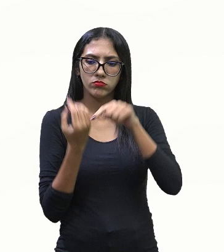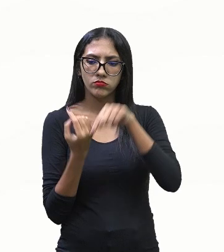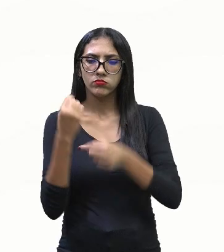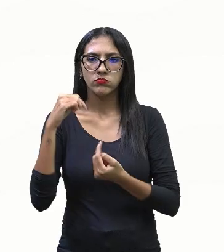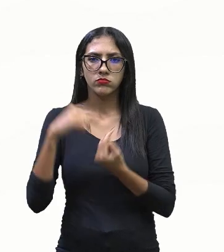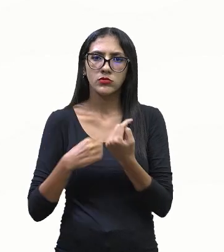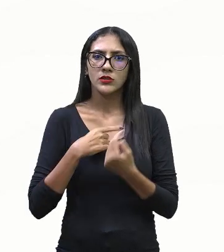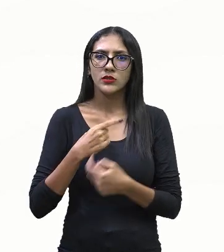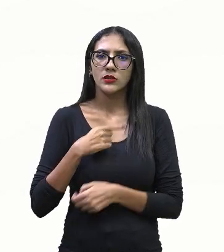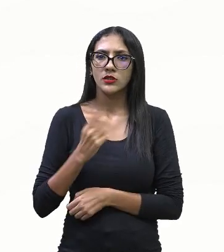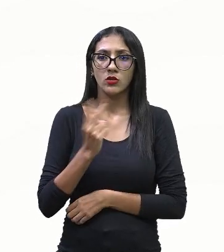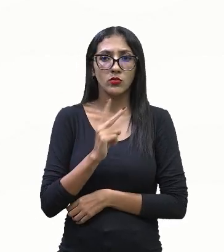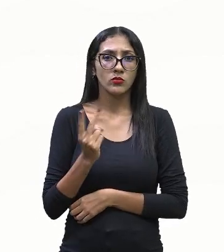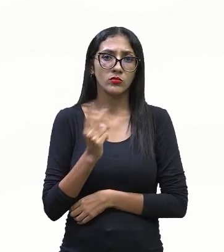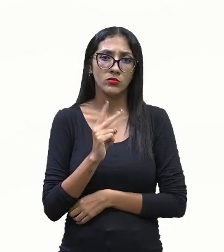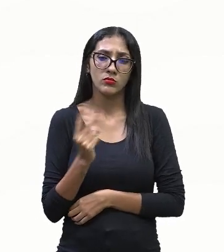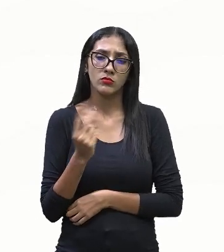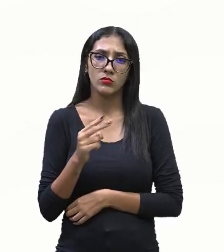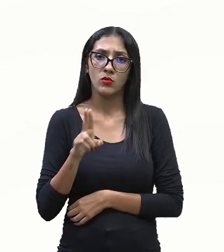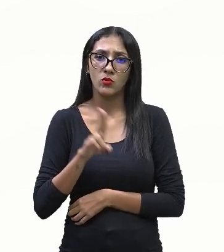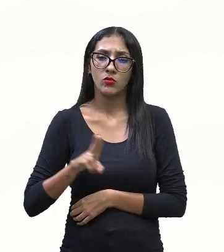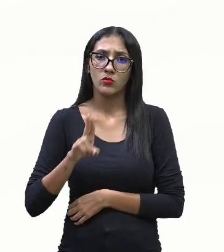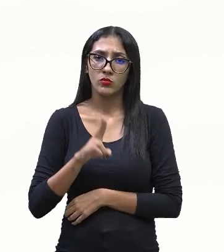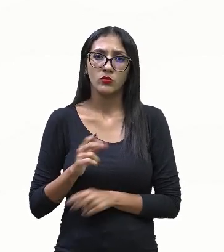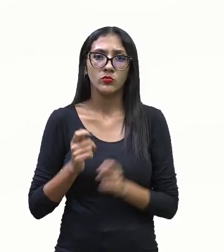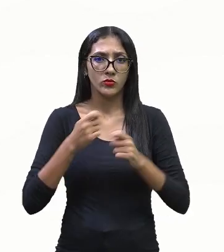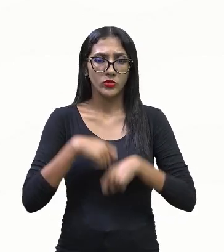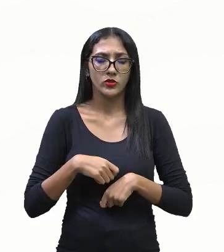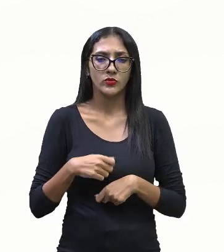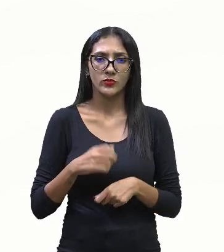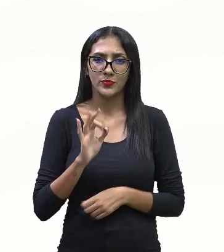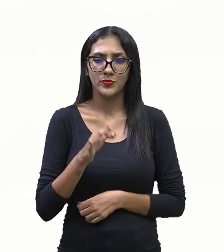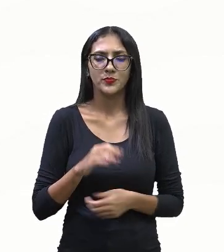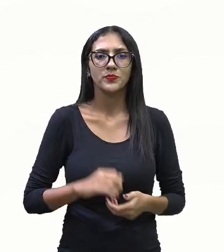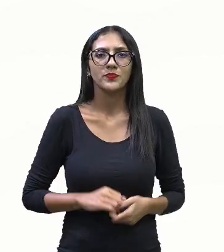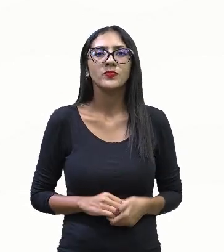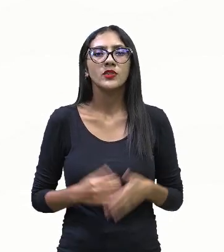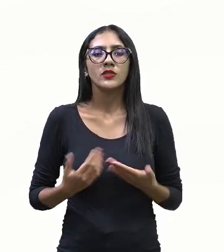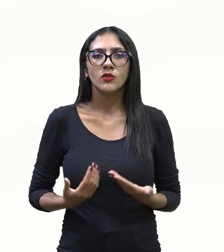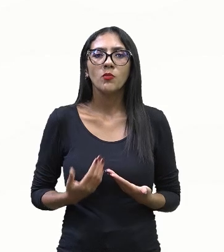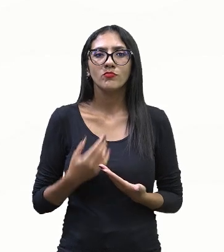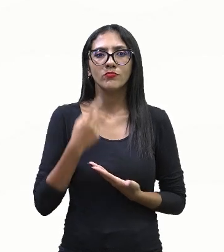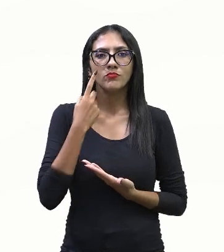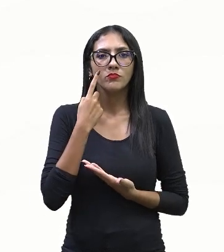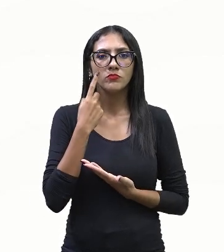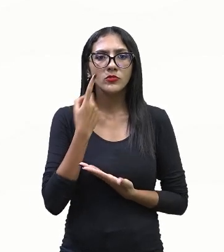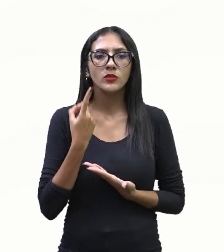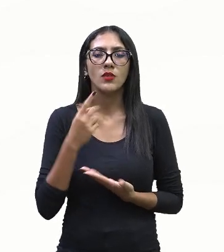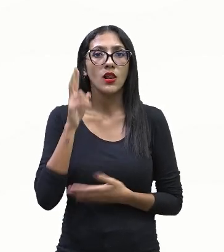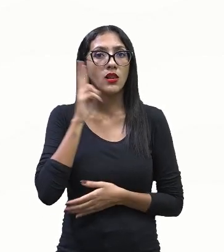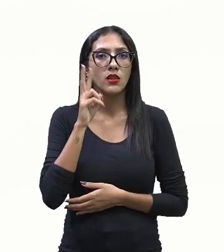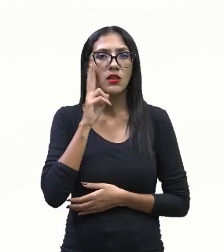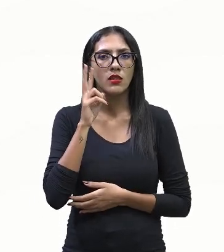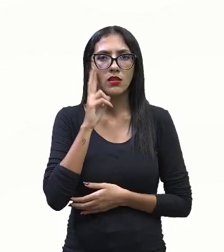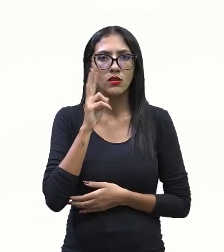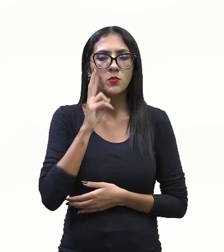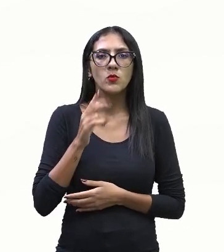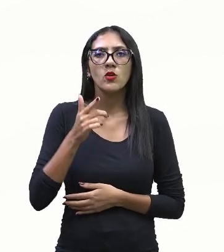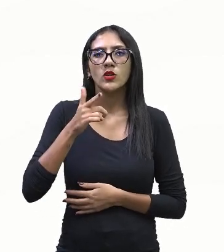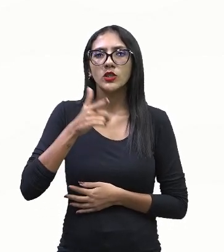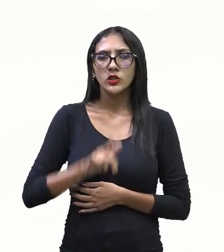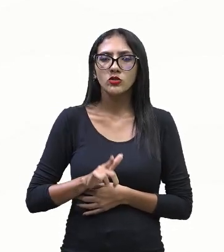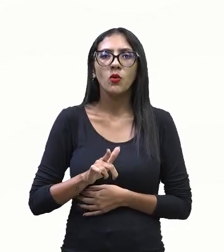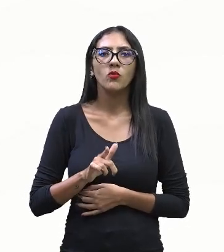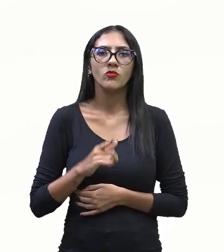carbono quanto no ciclo do oxigênio, ok? Então, aí a gente reforçou um pouco mais